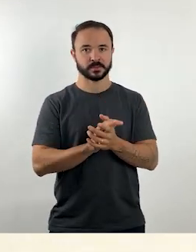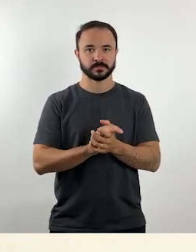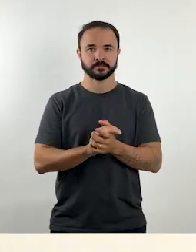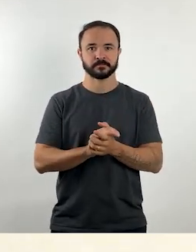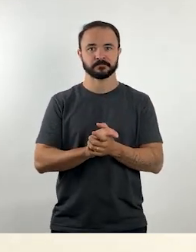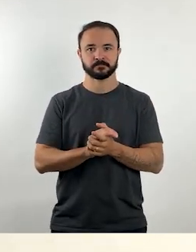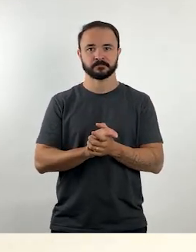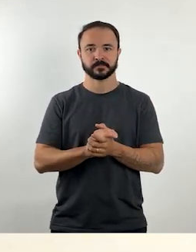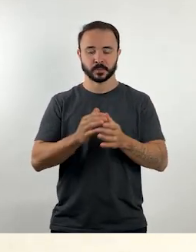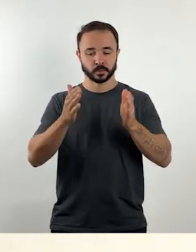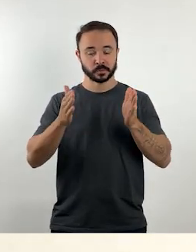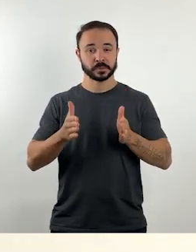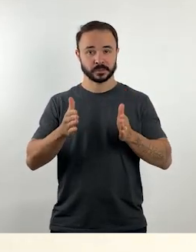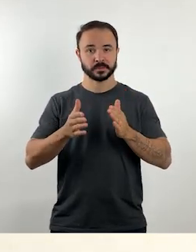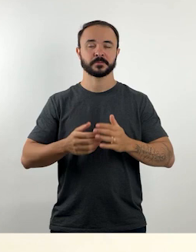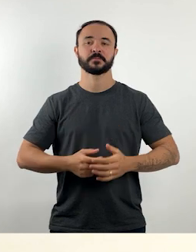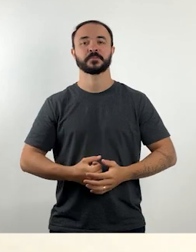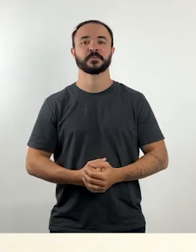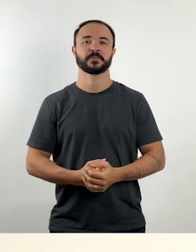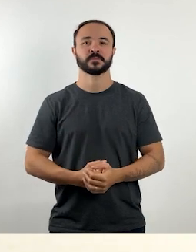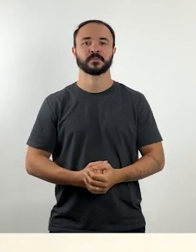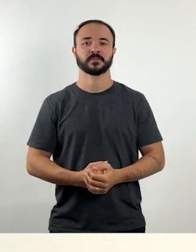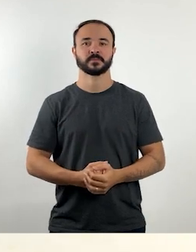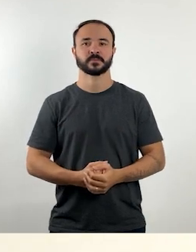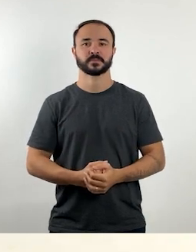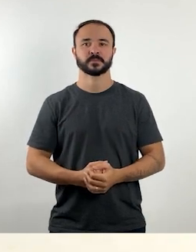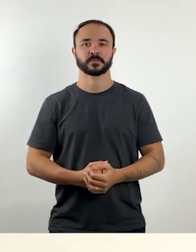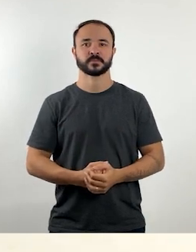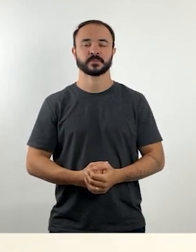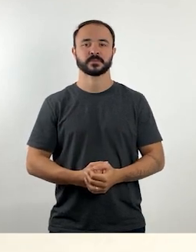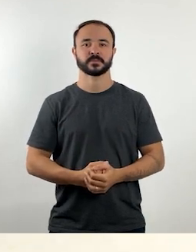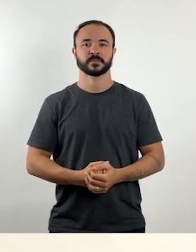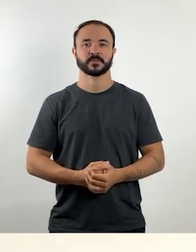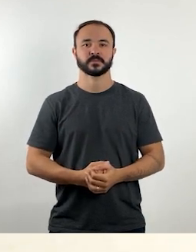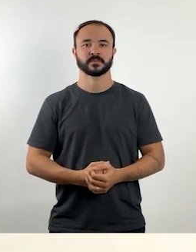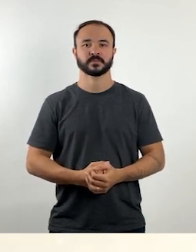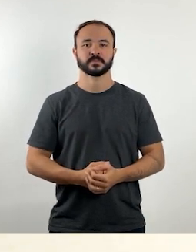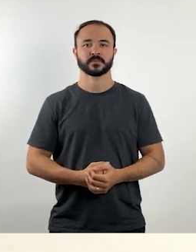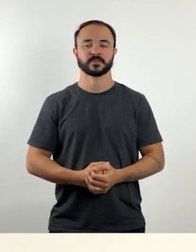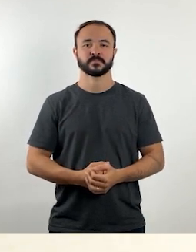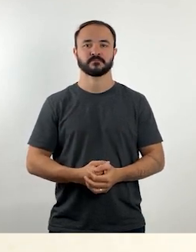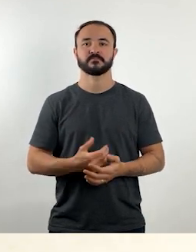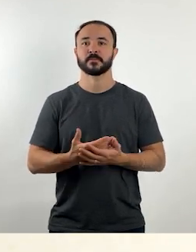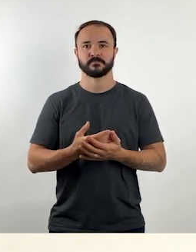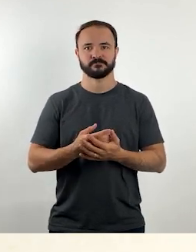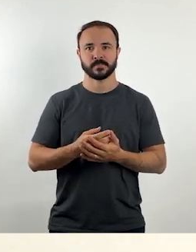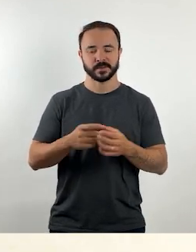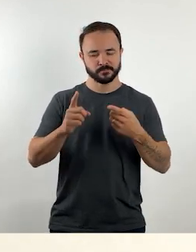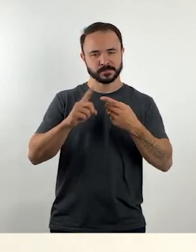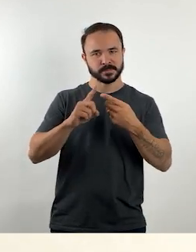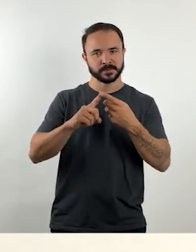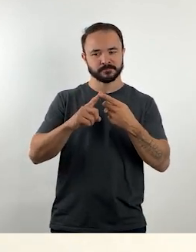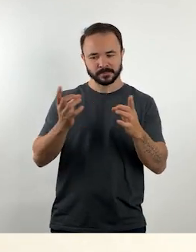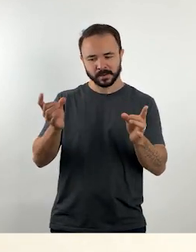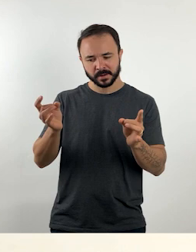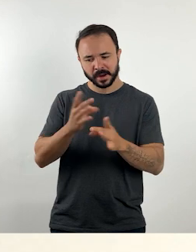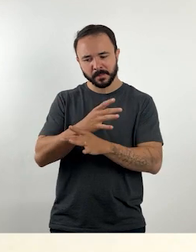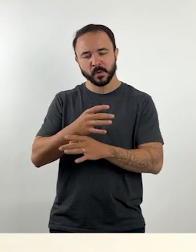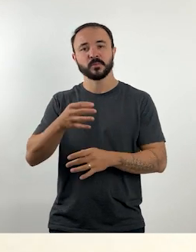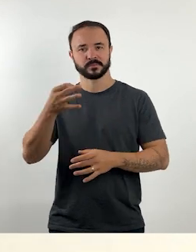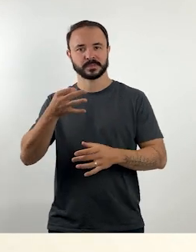lado e o outro desse lado. Vai ficar desta forma aqui e nós concluímos o passo